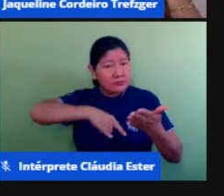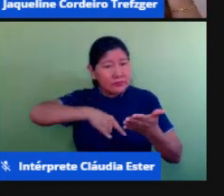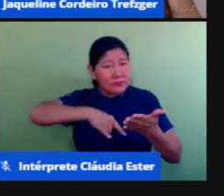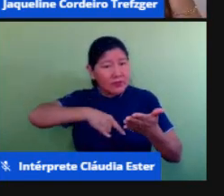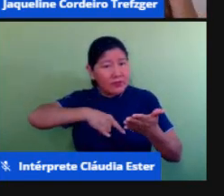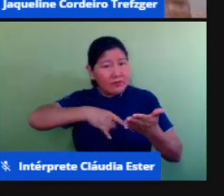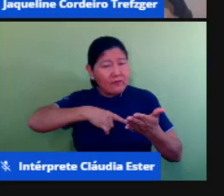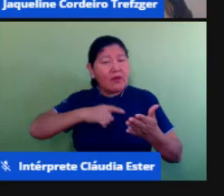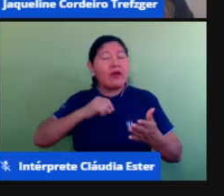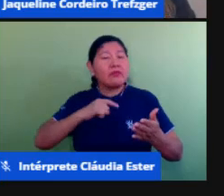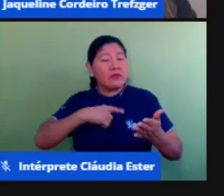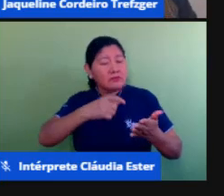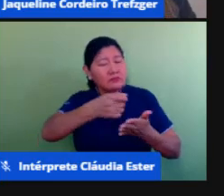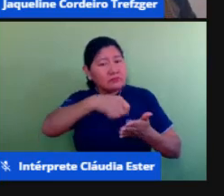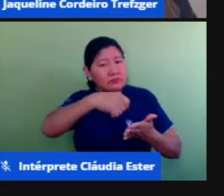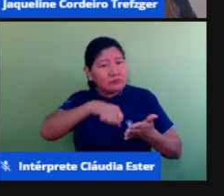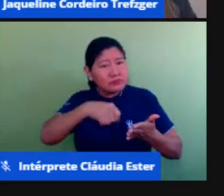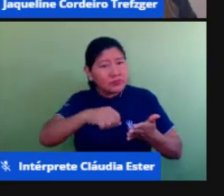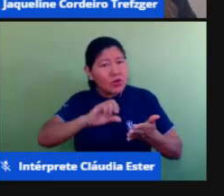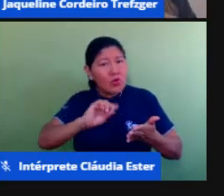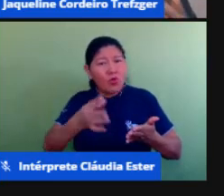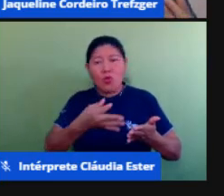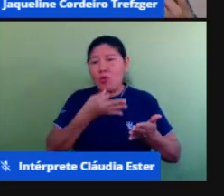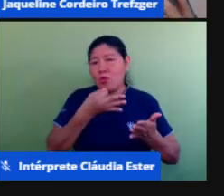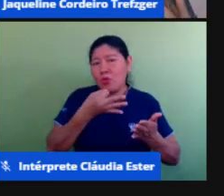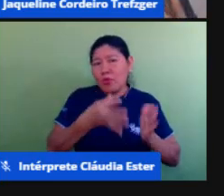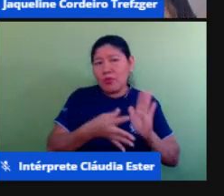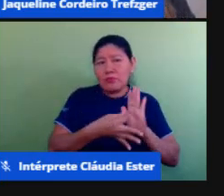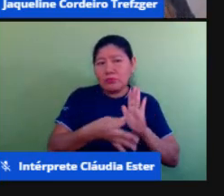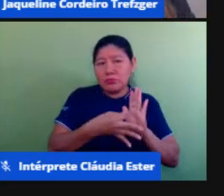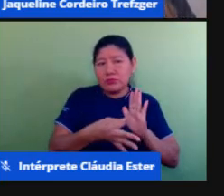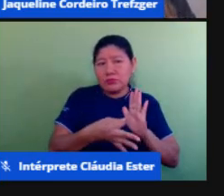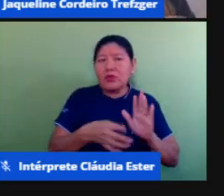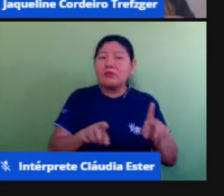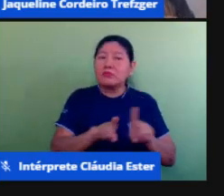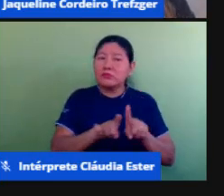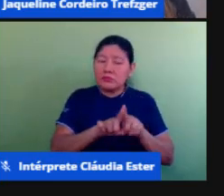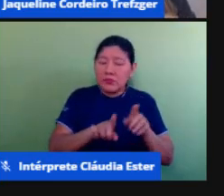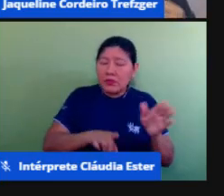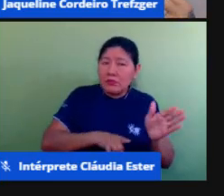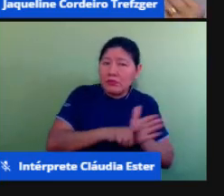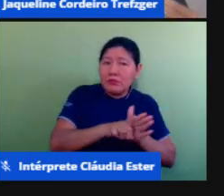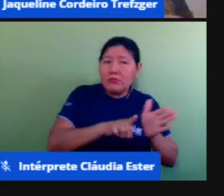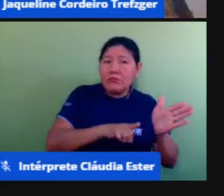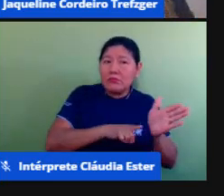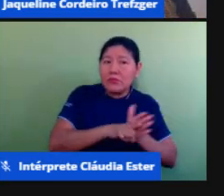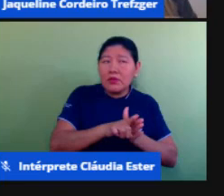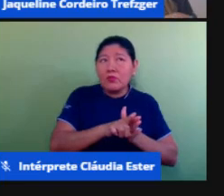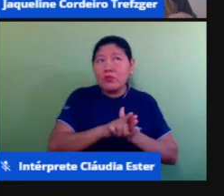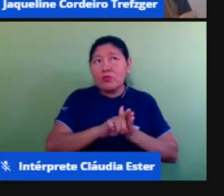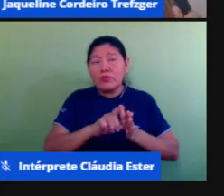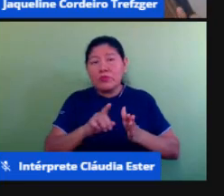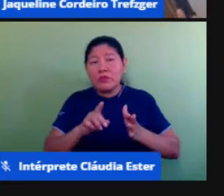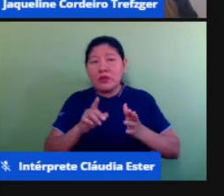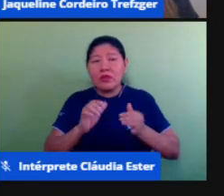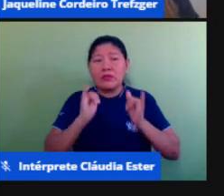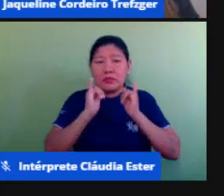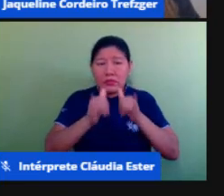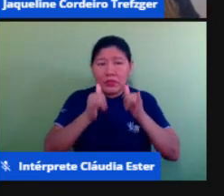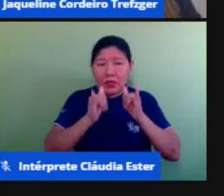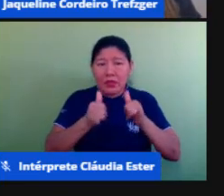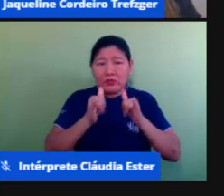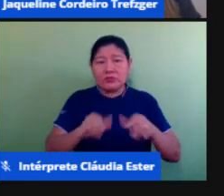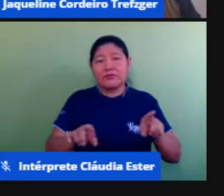provas subjetivas, subdividem em perguntas de aplicação, dissertação e síntese.